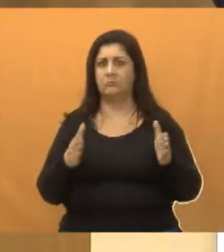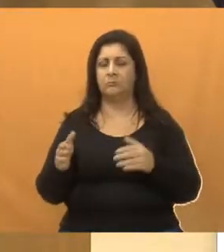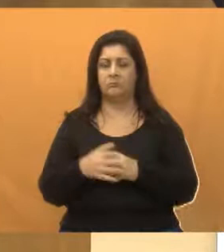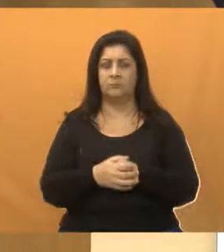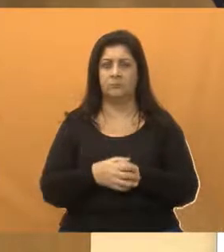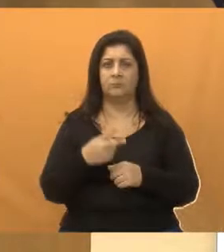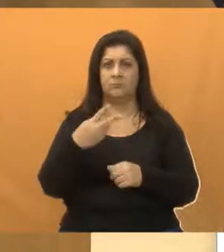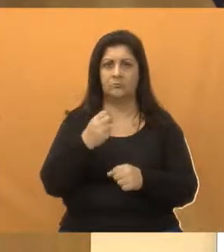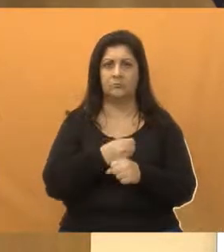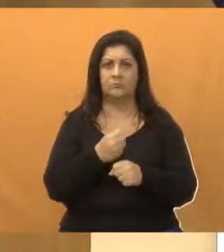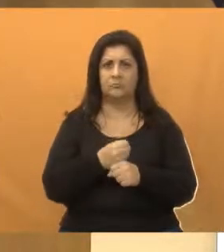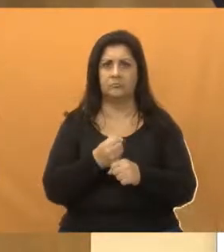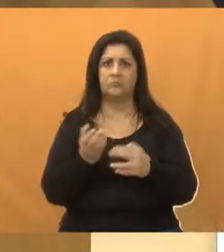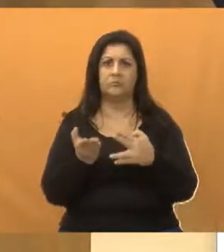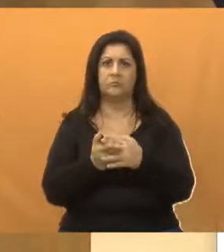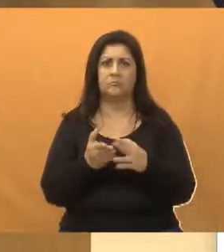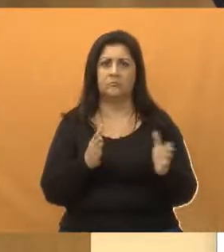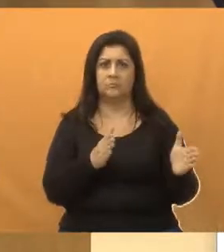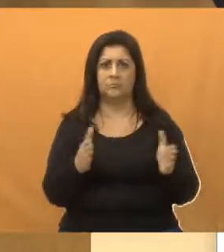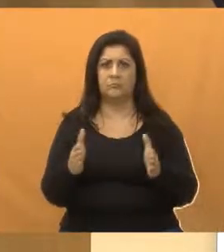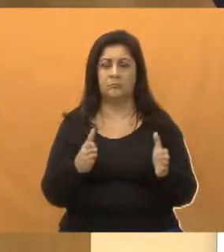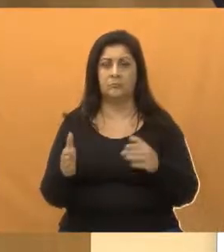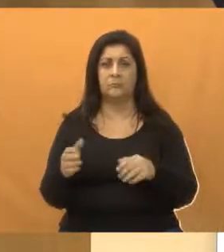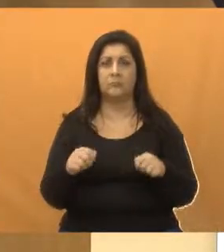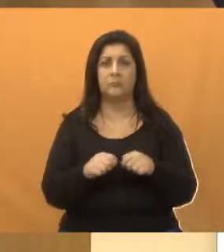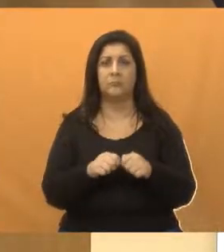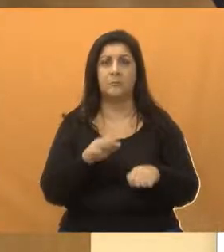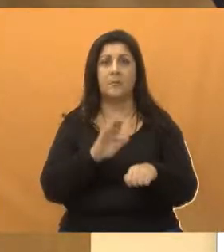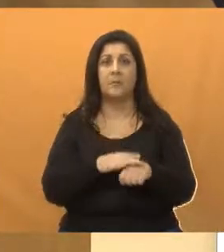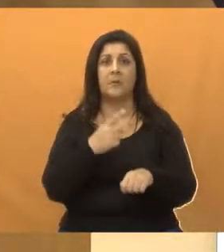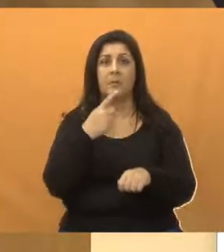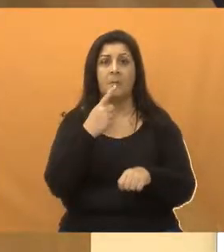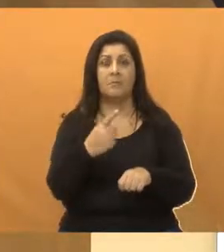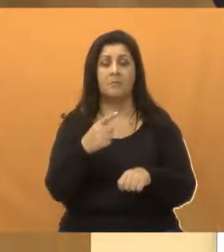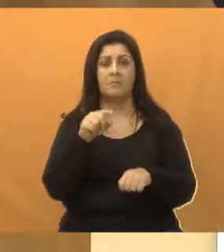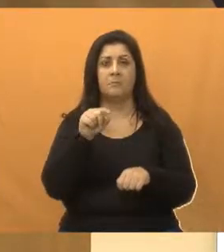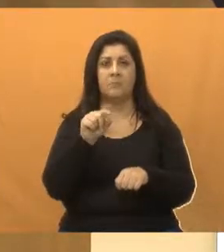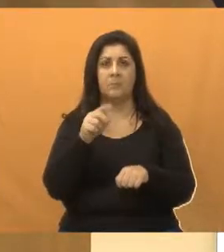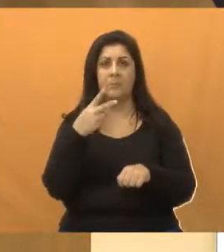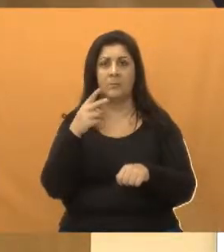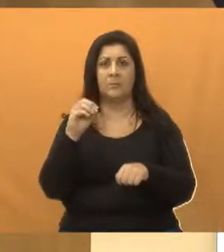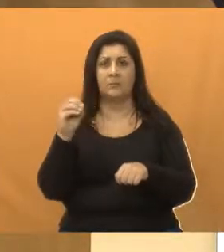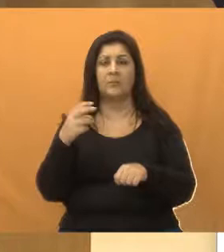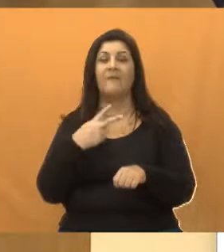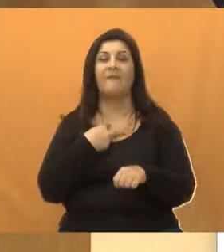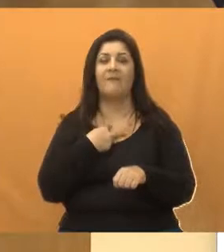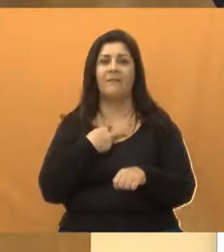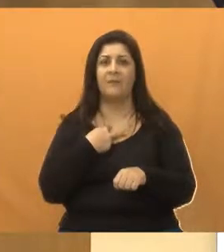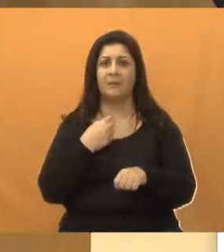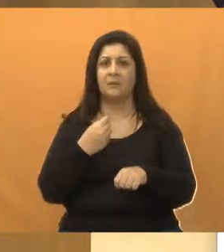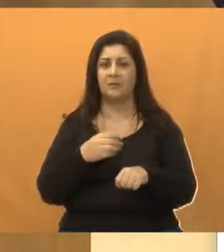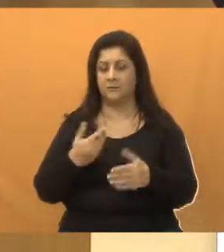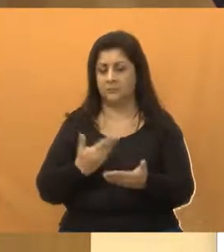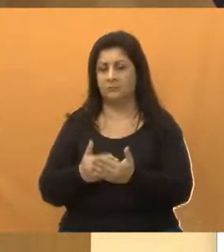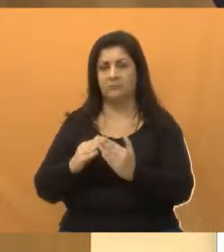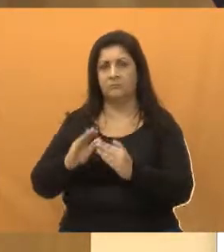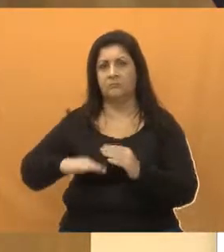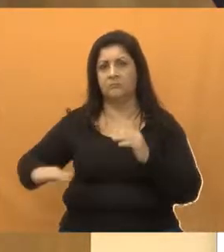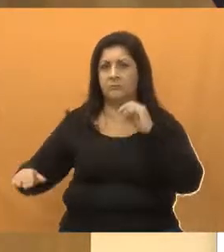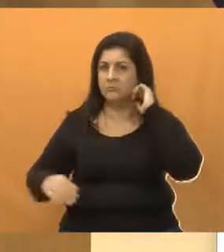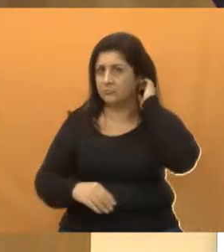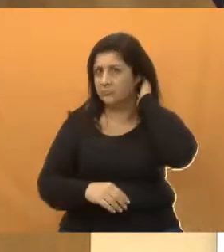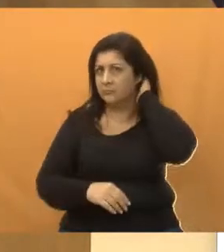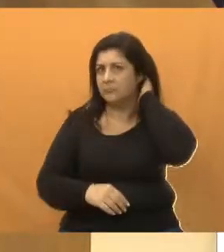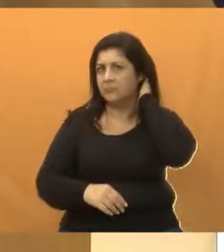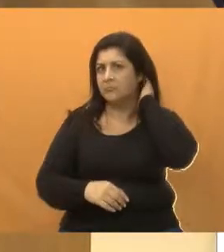meio de mandato, nós já criamos mais de 1.200 vagas em creche, que era a grande demanda da população de